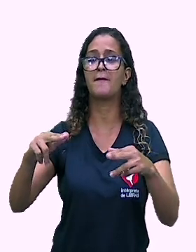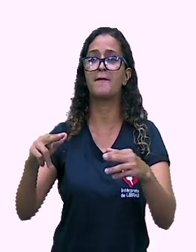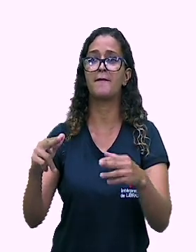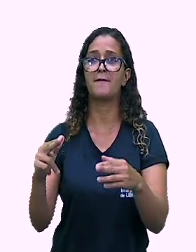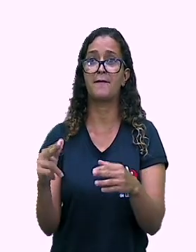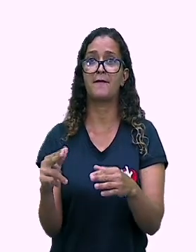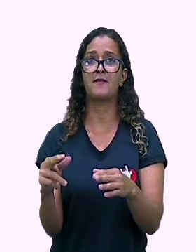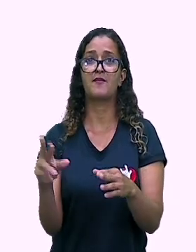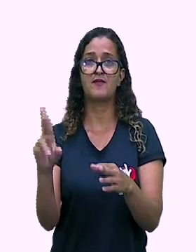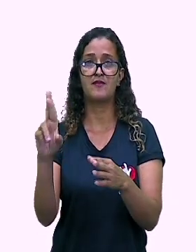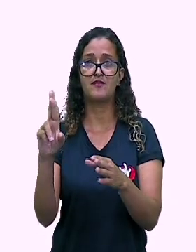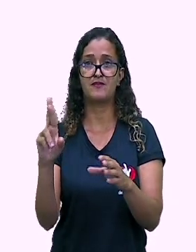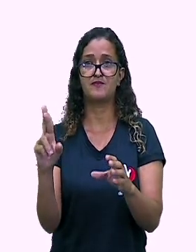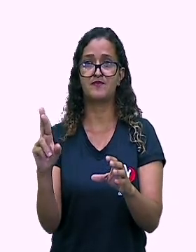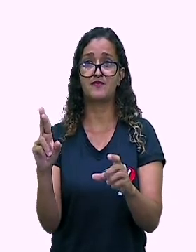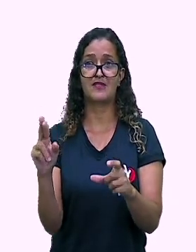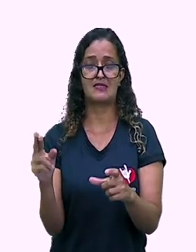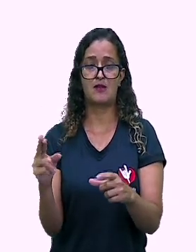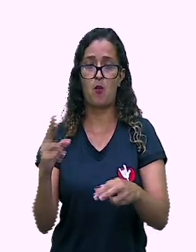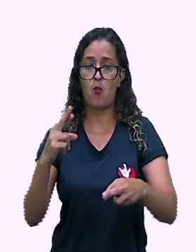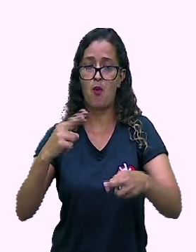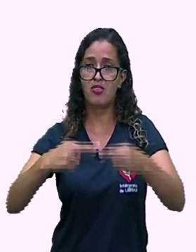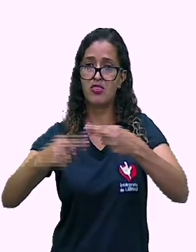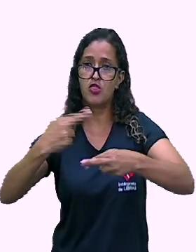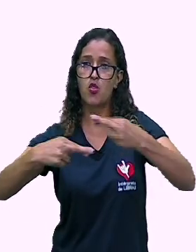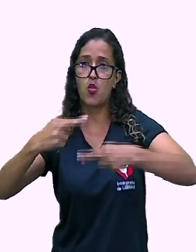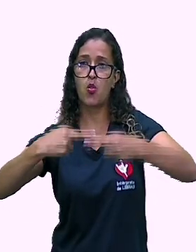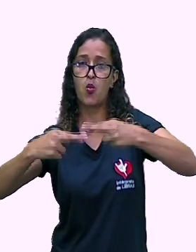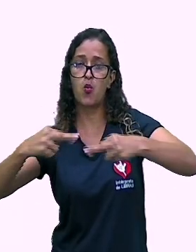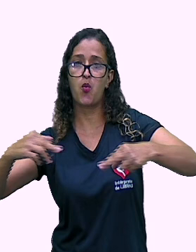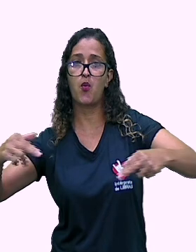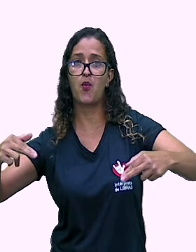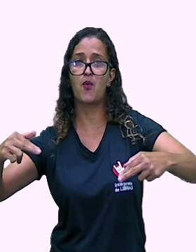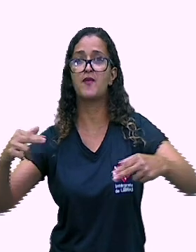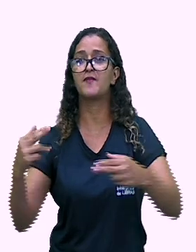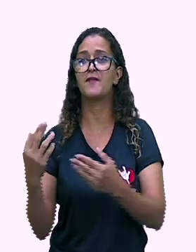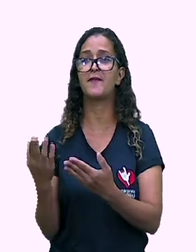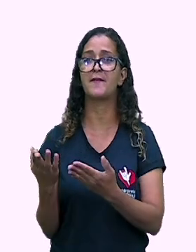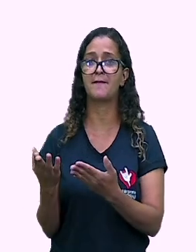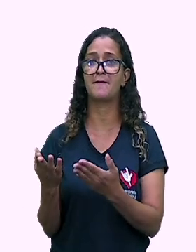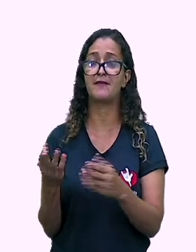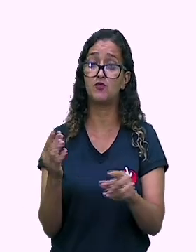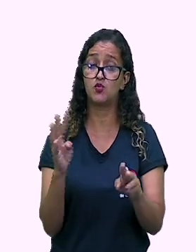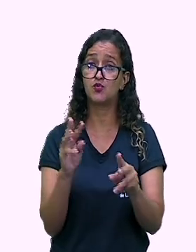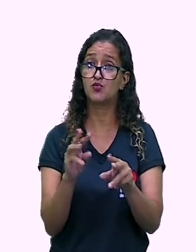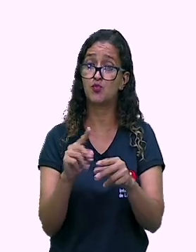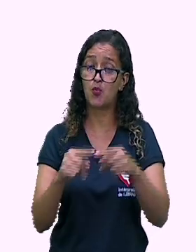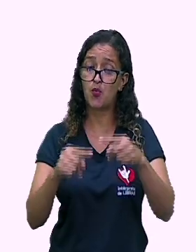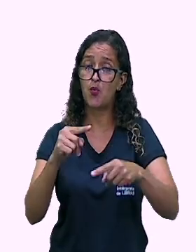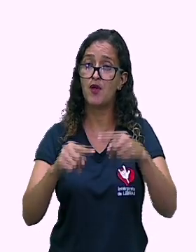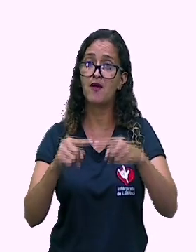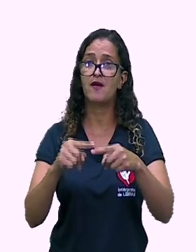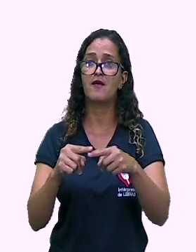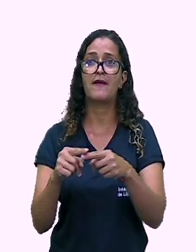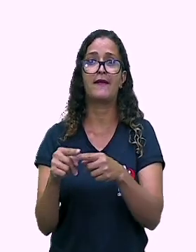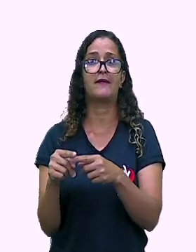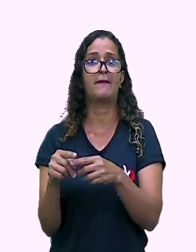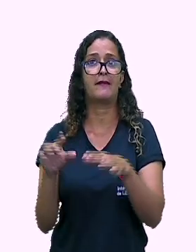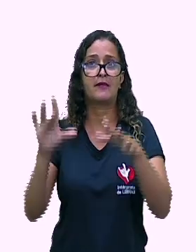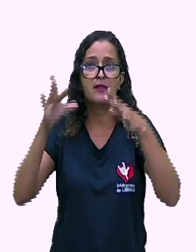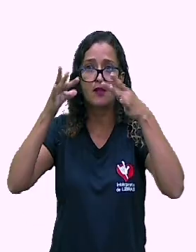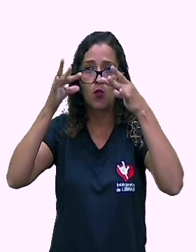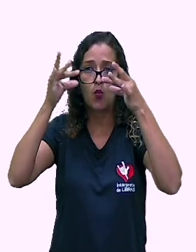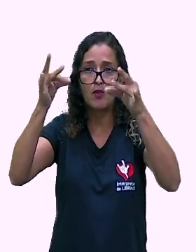a reciclagem de materiais. Sobre a reciclagem de materiais, fique atento,